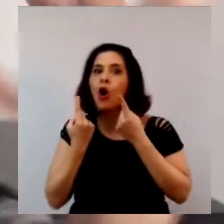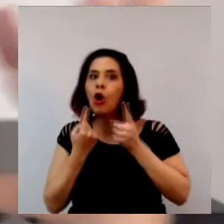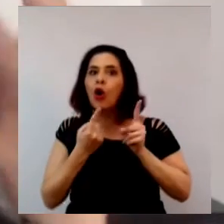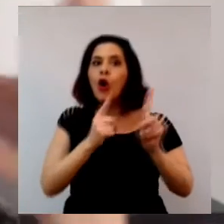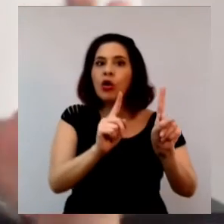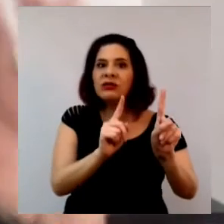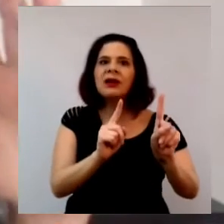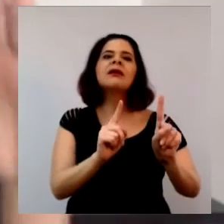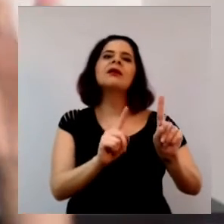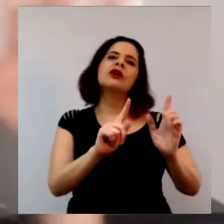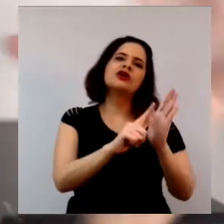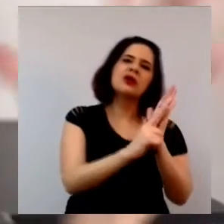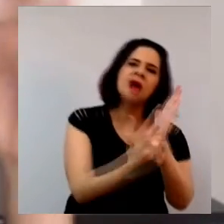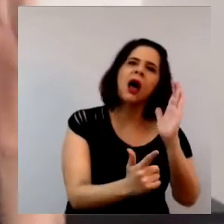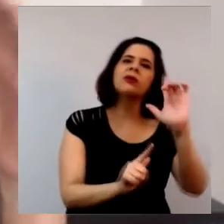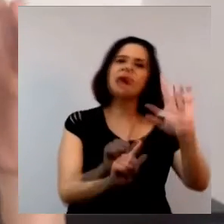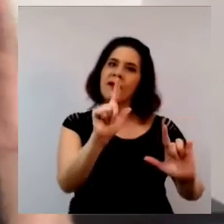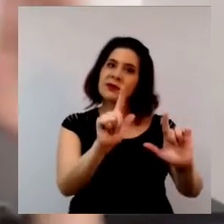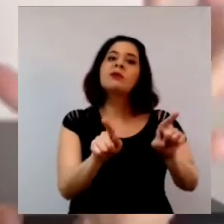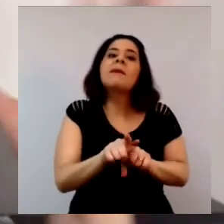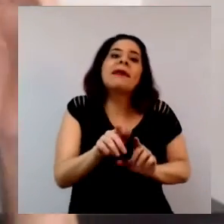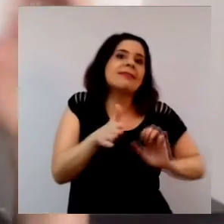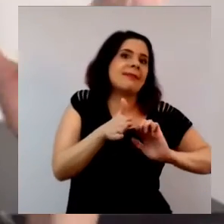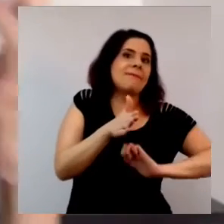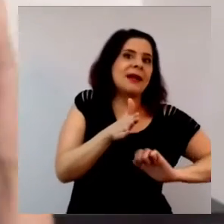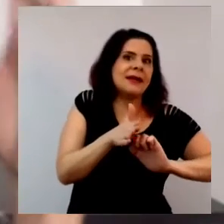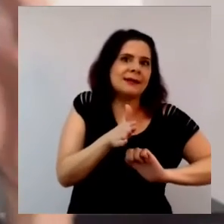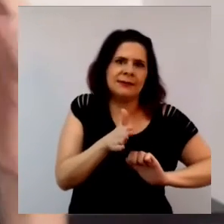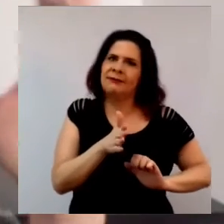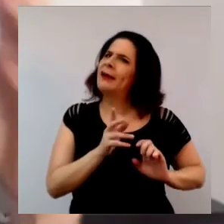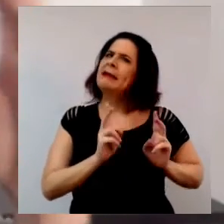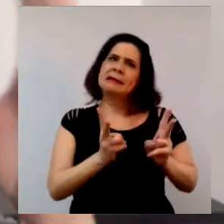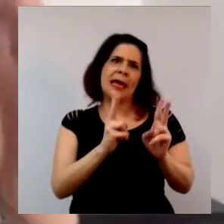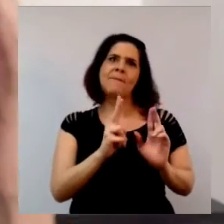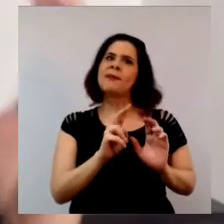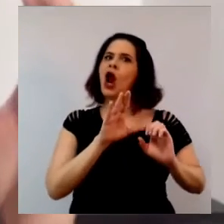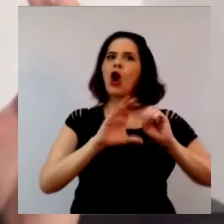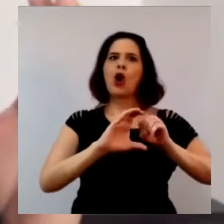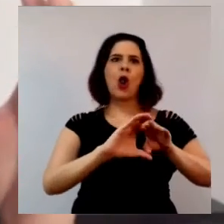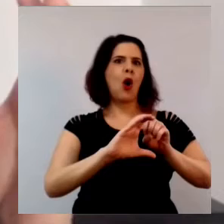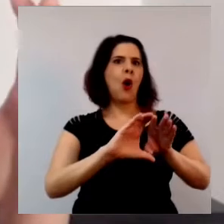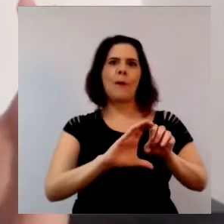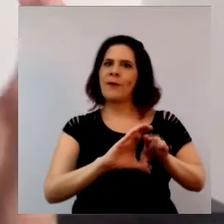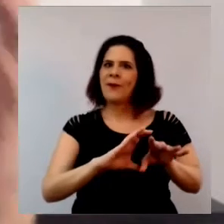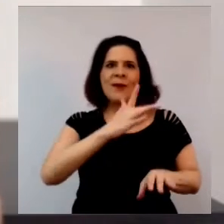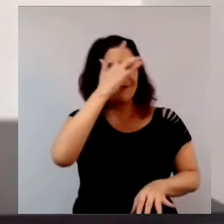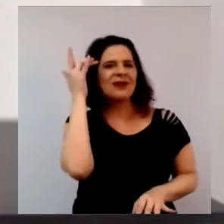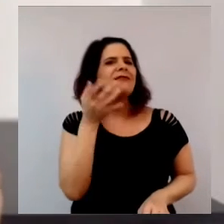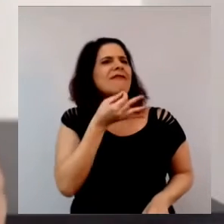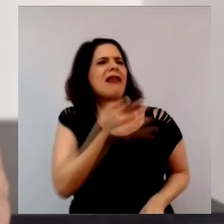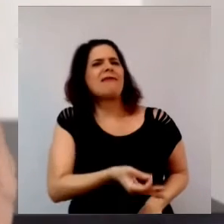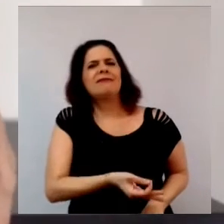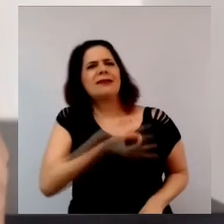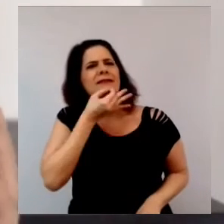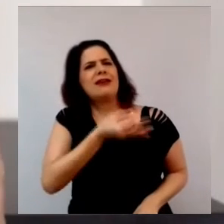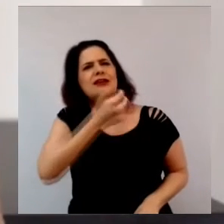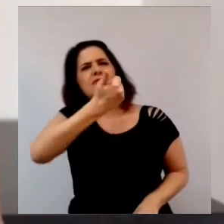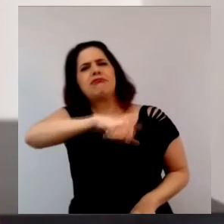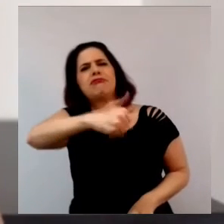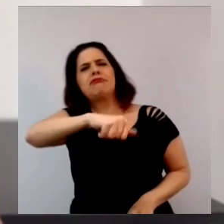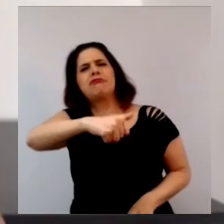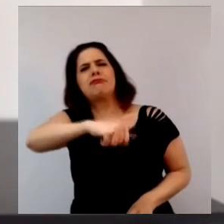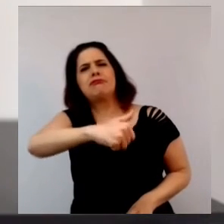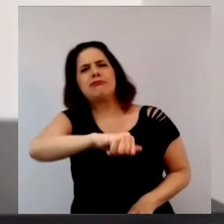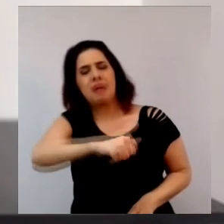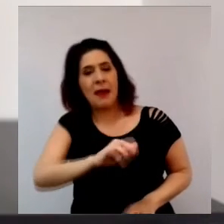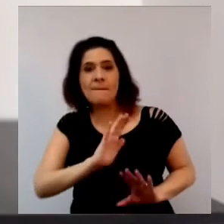notadamente, a Globo sempre foi assim, a grande empresa de mídia que sempre foi criticada pelos políticos. Hoje em dia tem uma diferença muito fundamental,